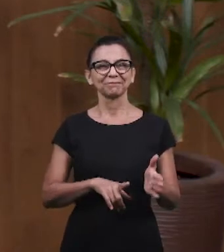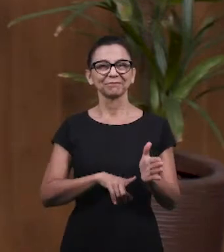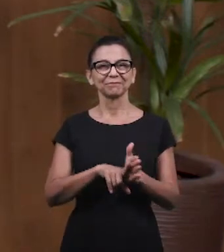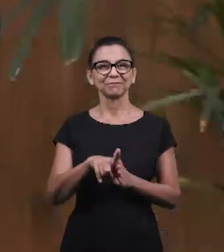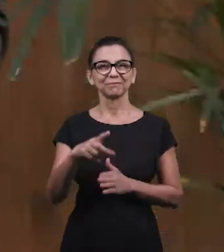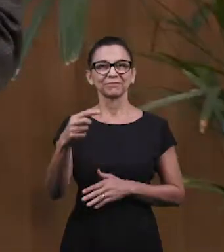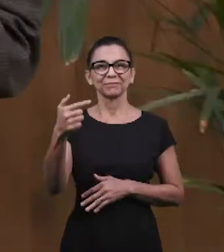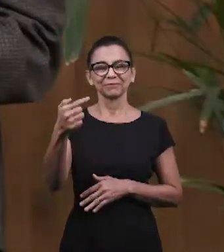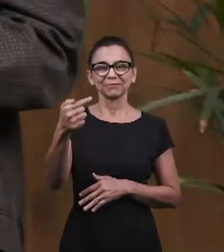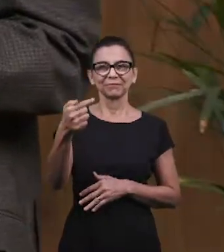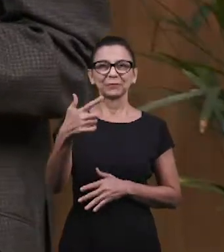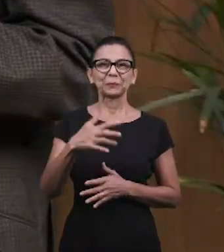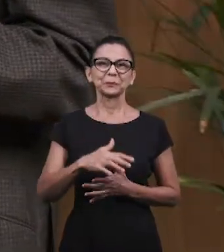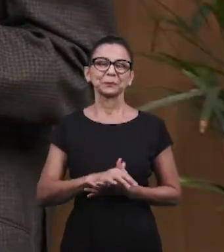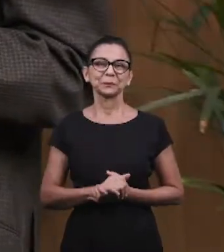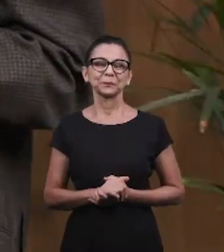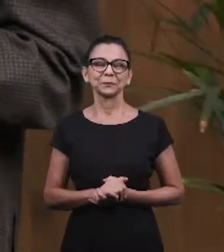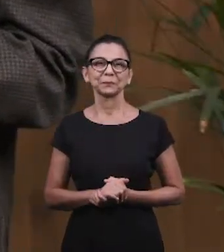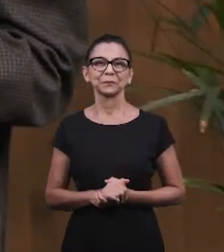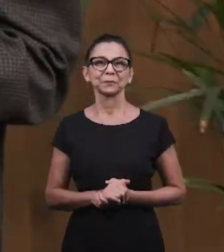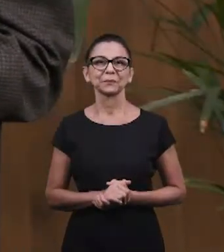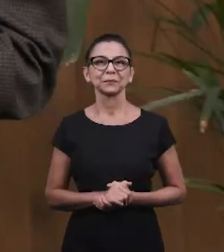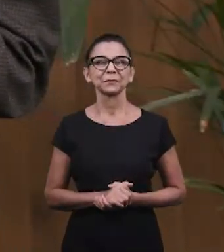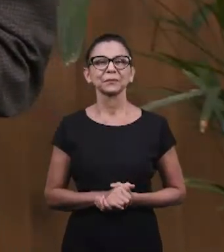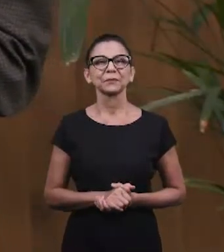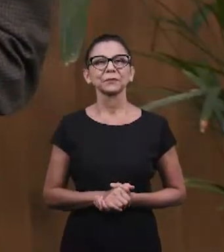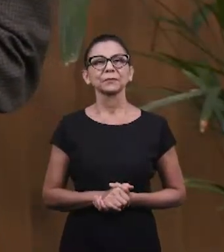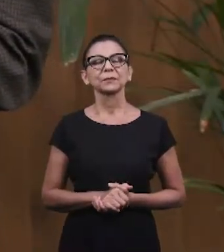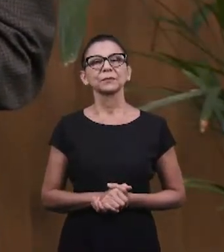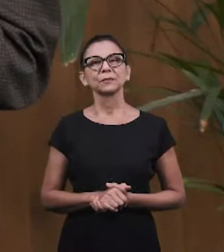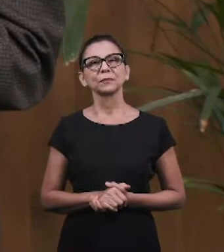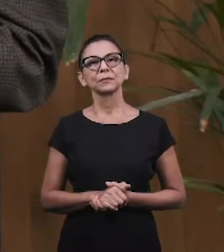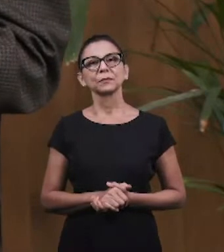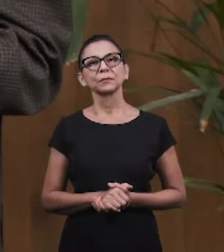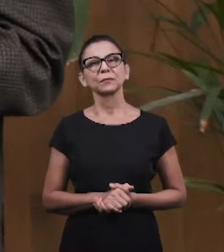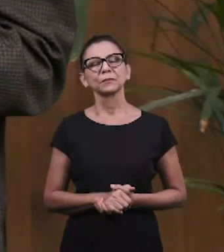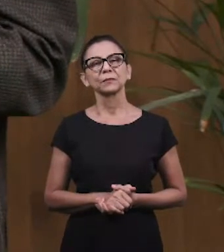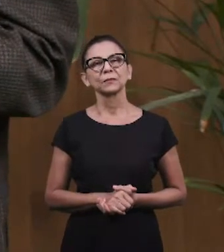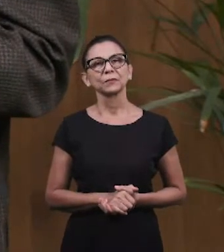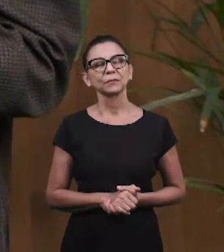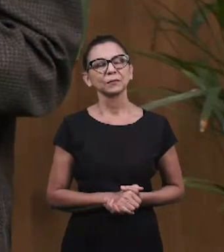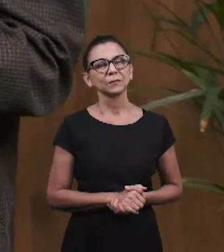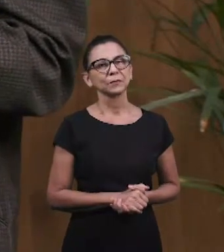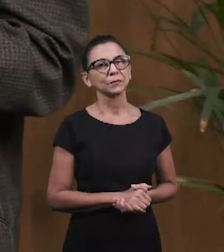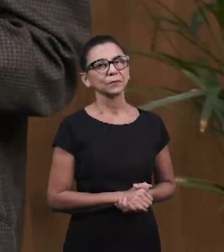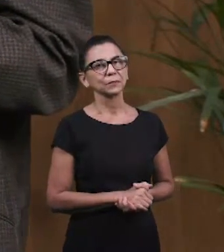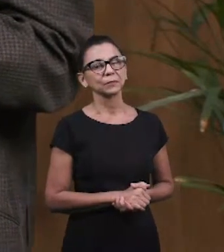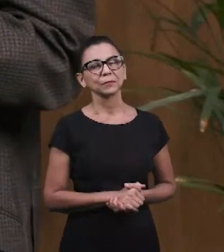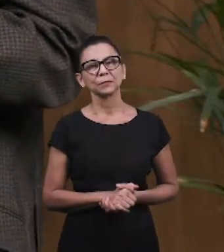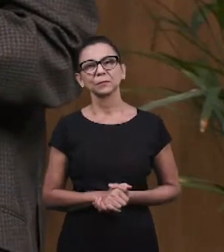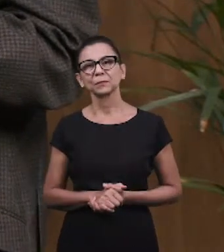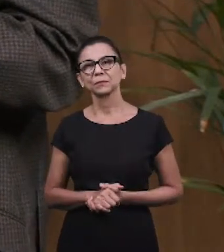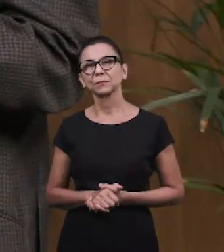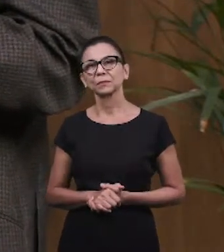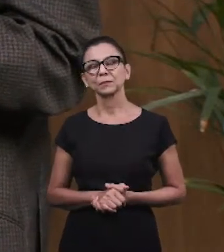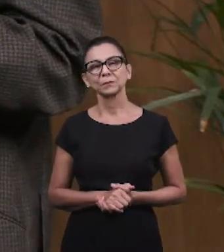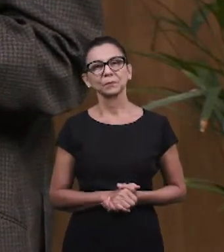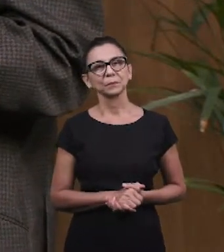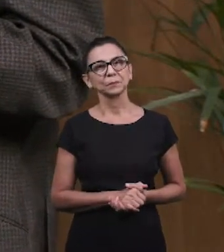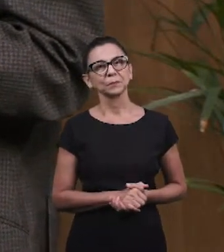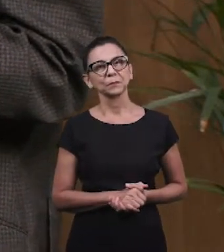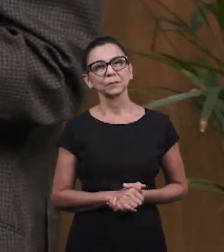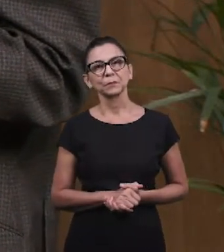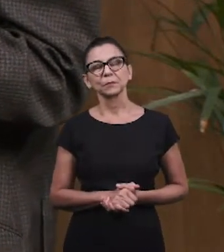pergunta. E a nossa sétima pergunta, penúltima pergunta, ela diz assim: no quarto momento,